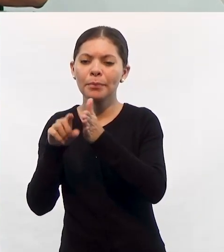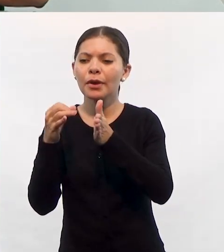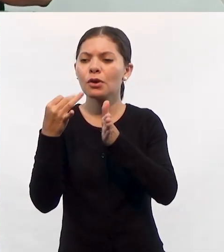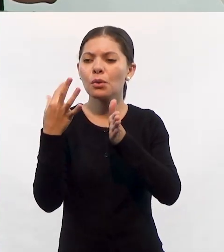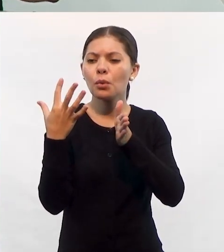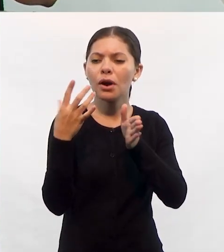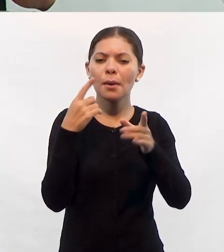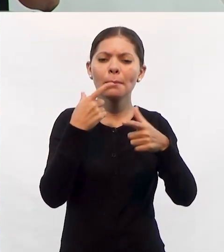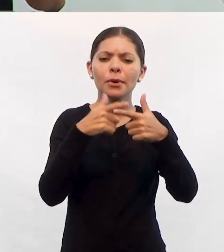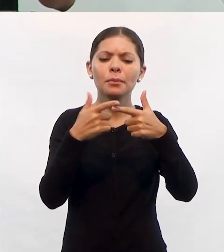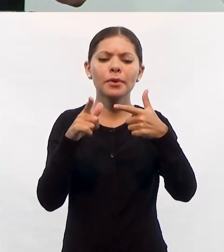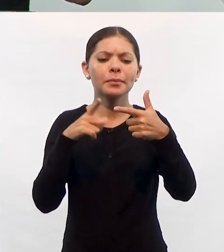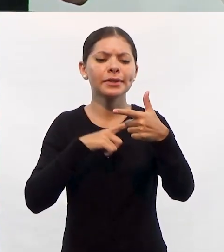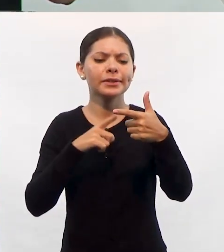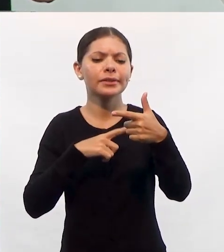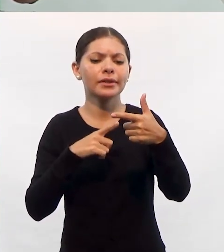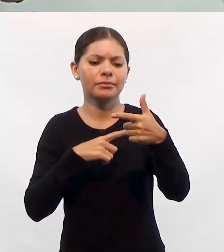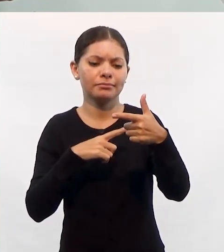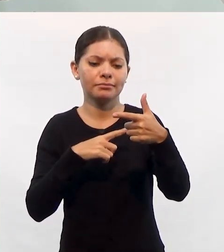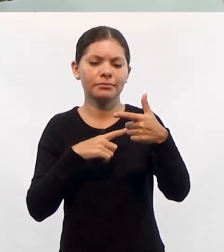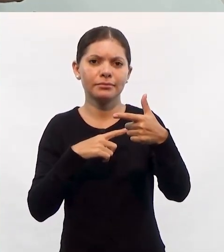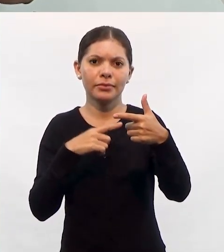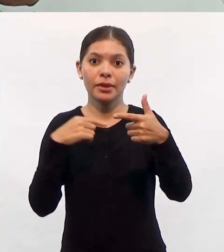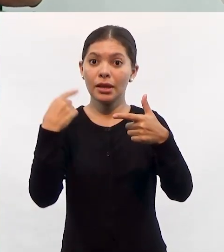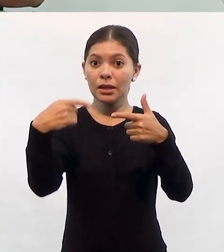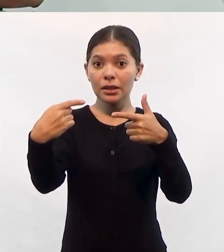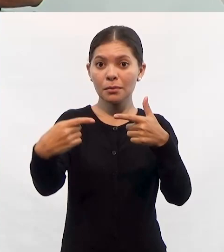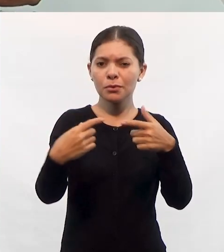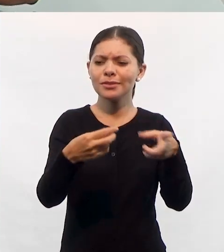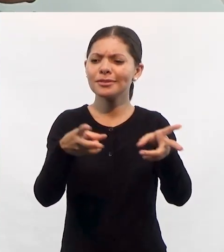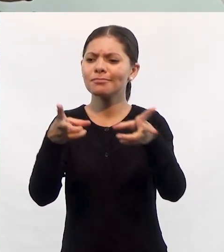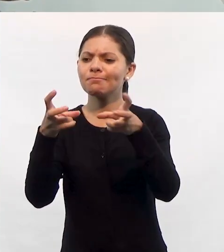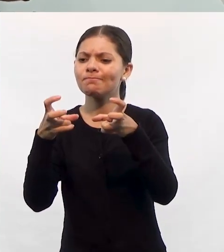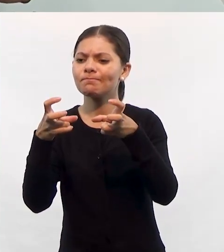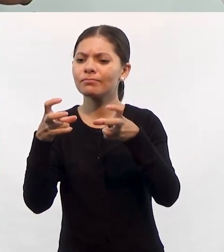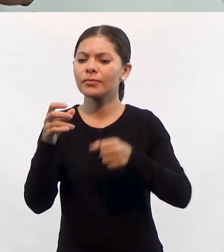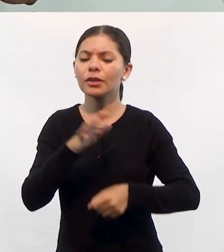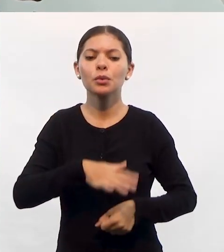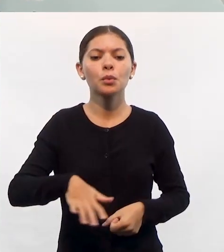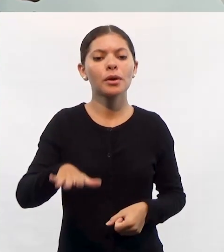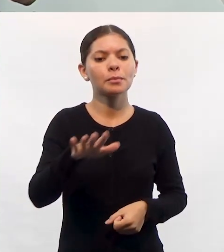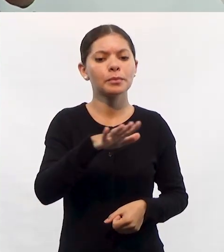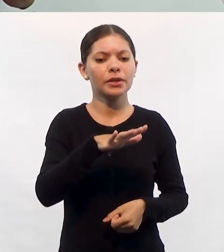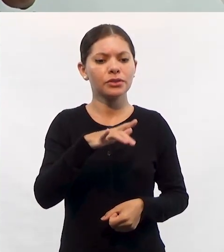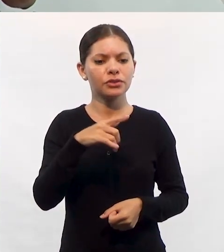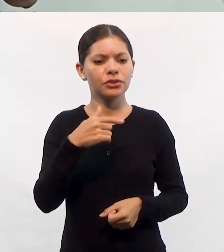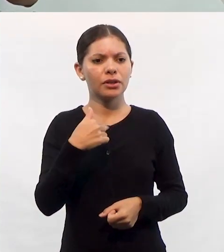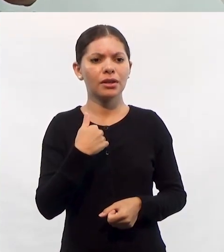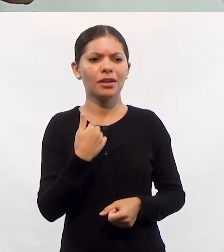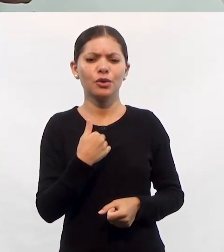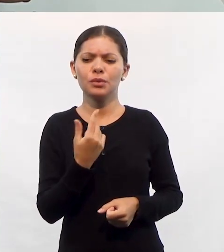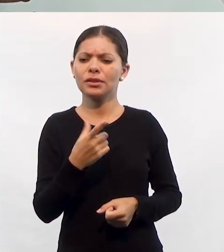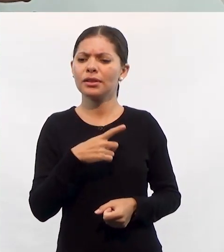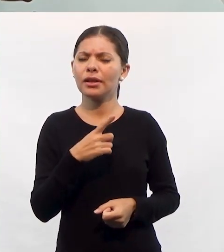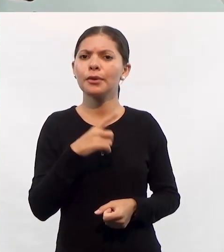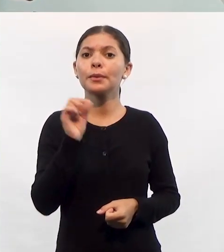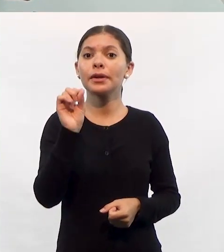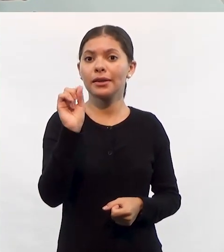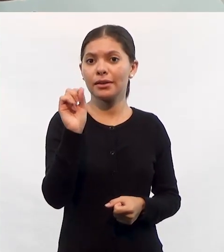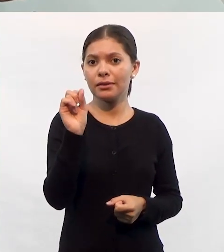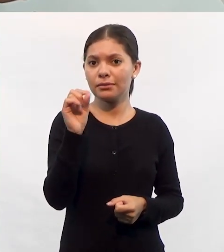problemas que nós temos é identificar o nosso ambiente identificar o que nós temos